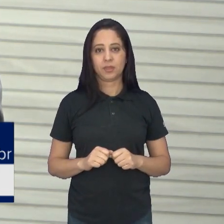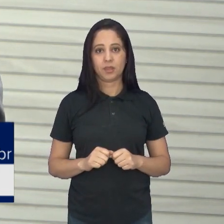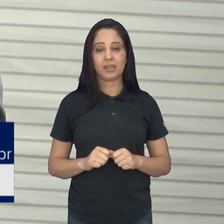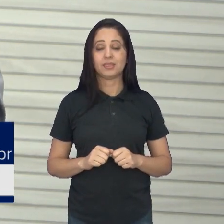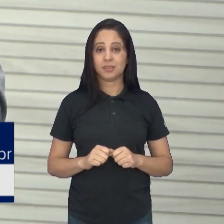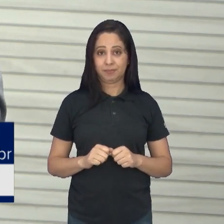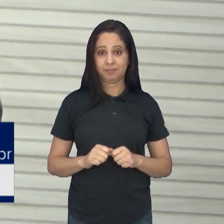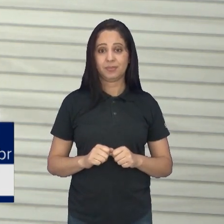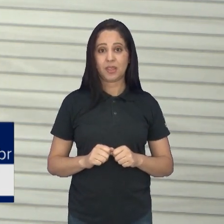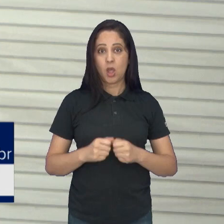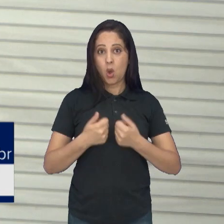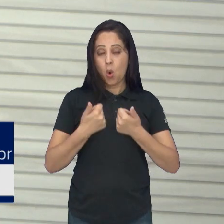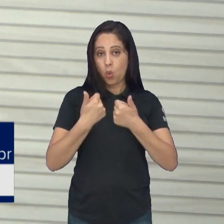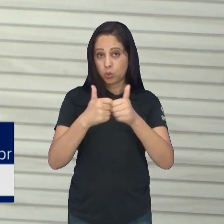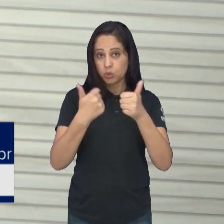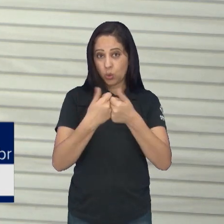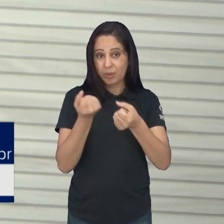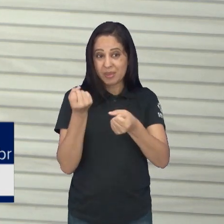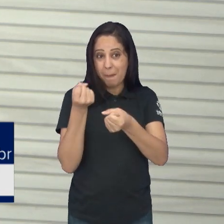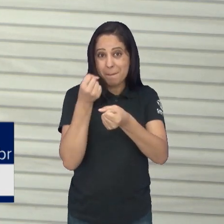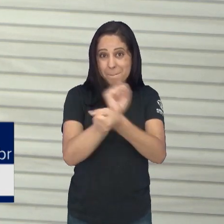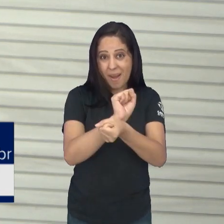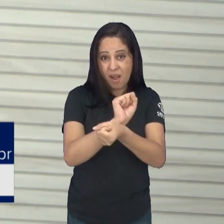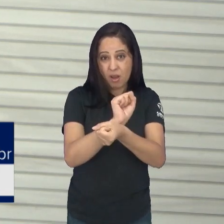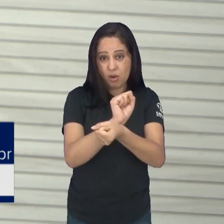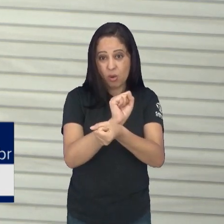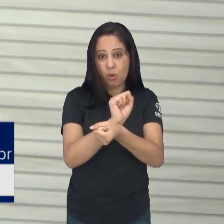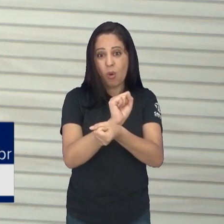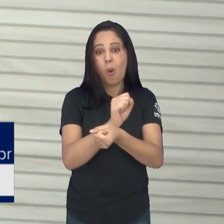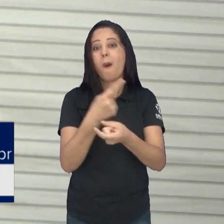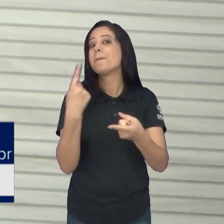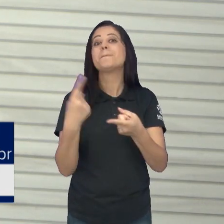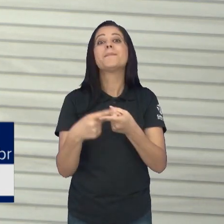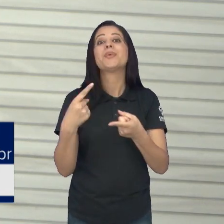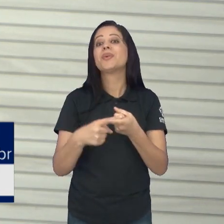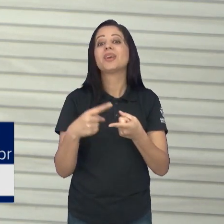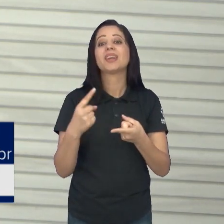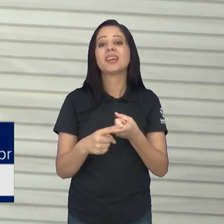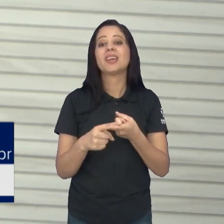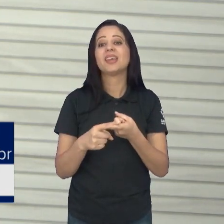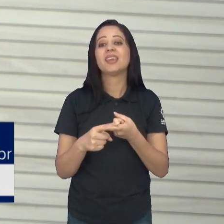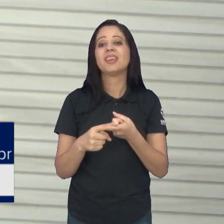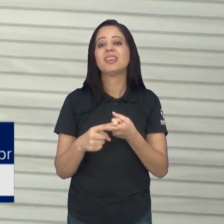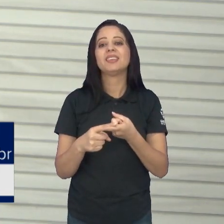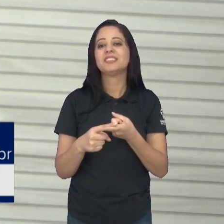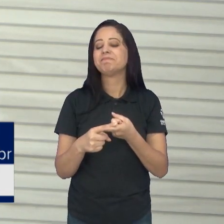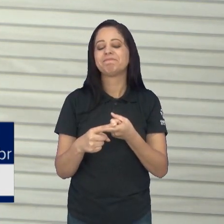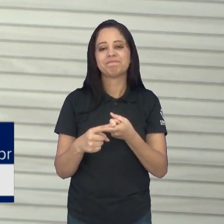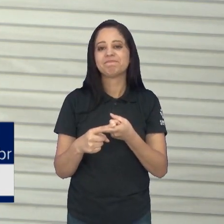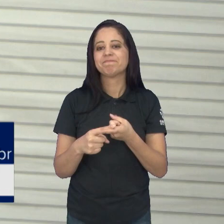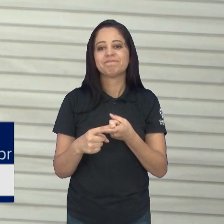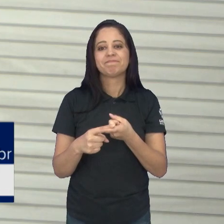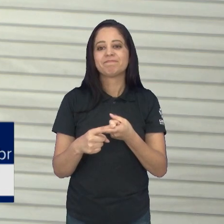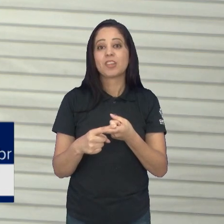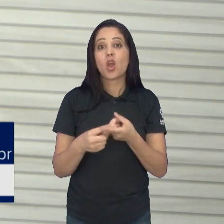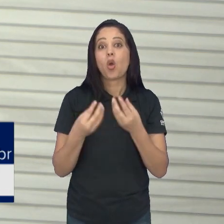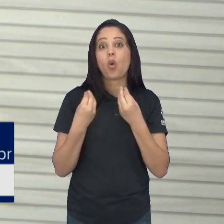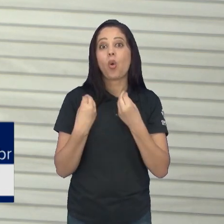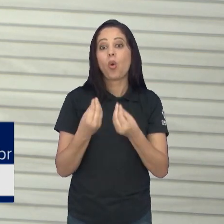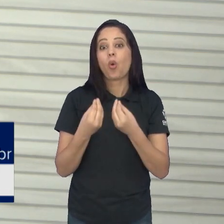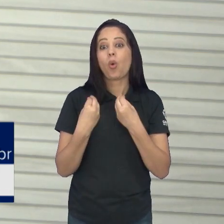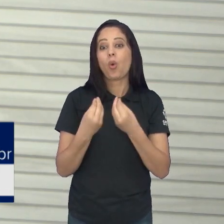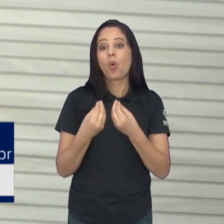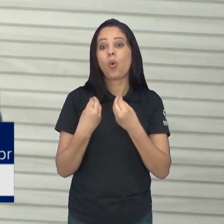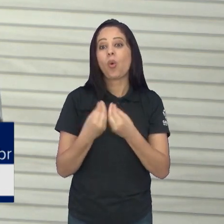paralisado porque a questão financeira, não tem estrutura para bancar